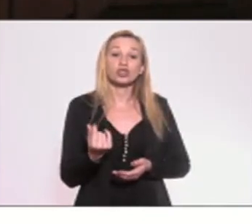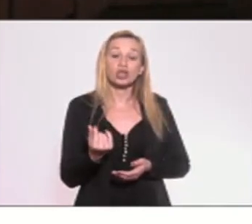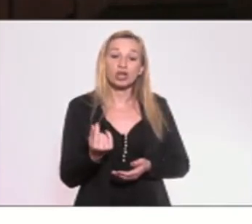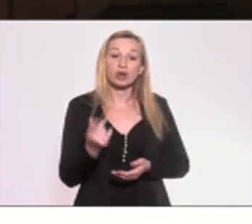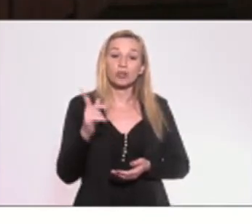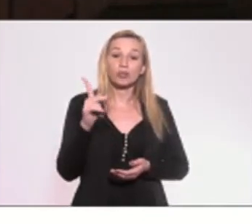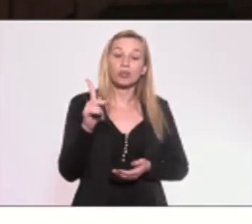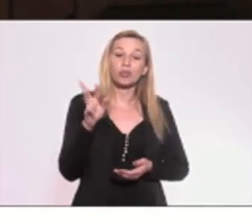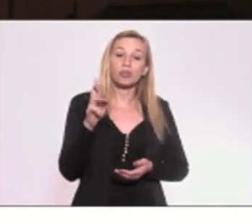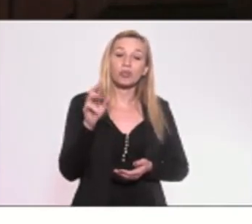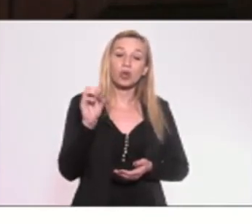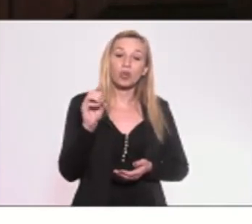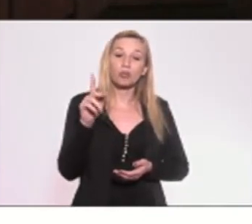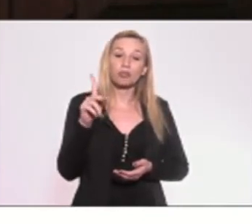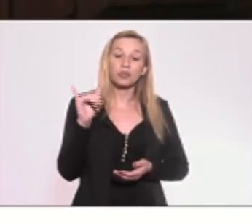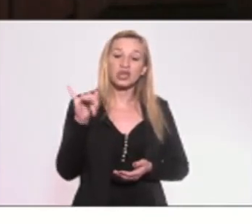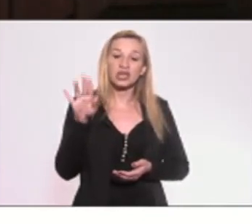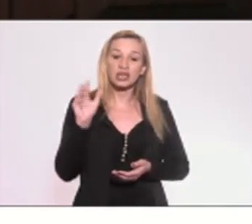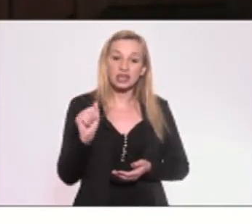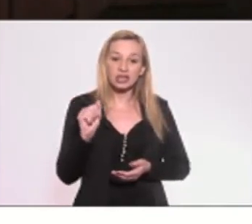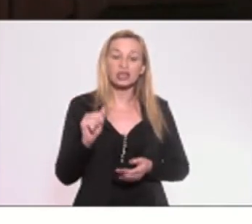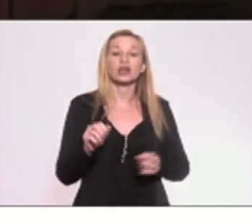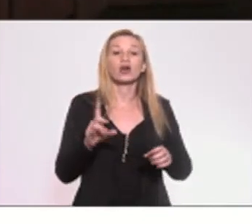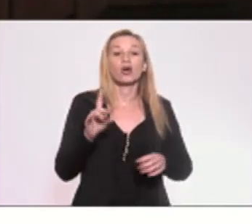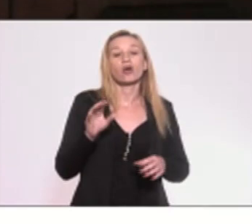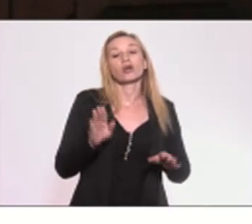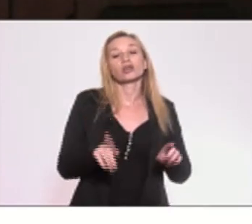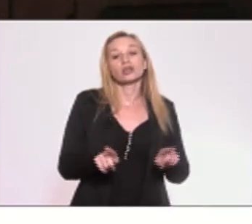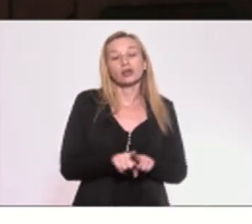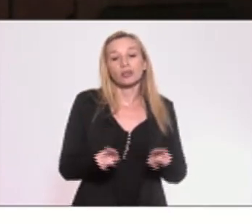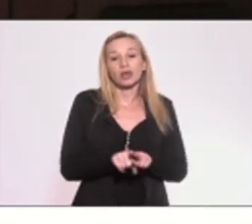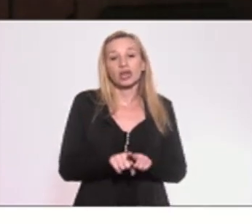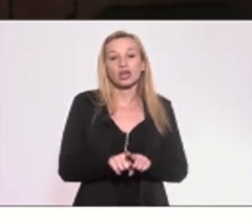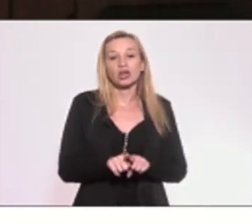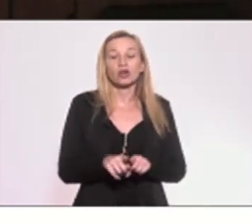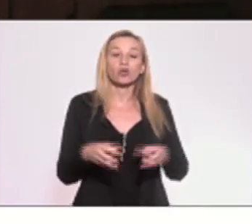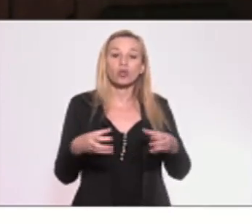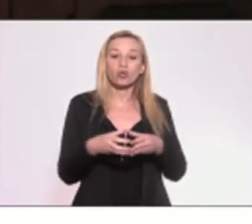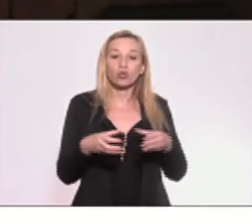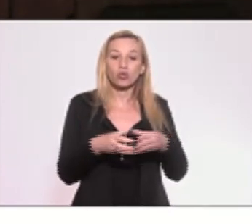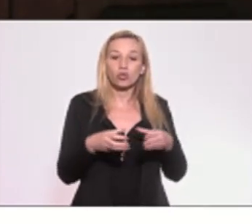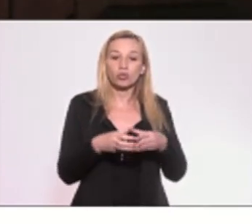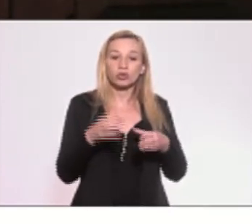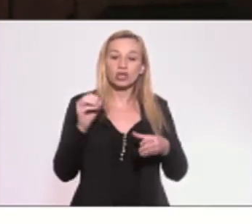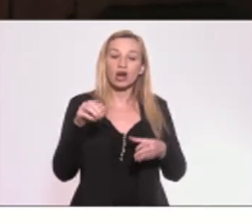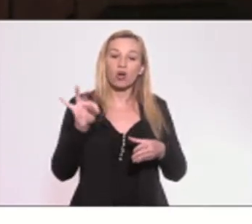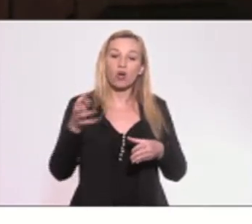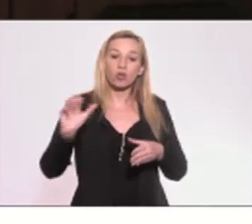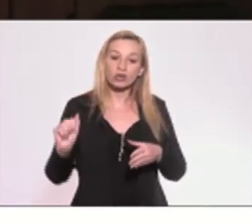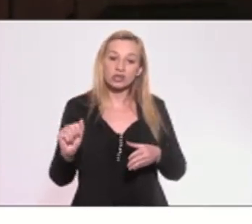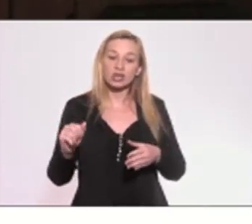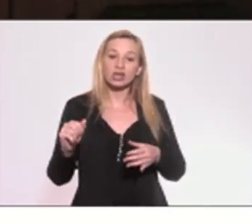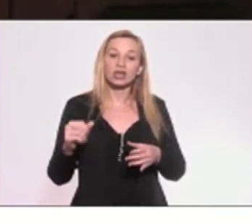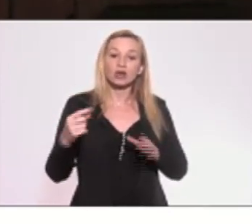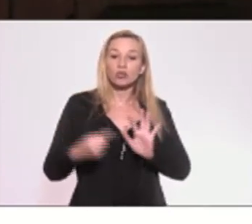propina, segundo os relatos, a Operação Furna da Onça revelou que parte da troca de apoio